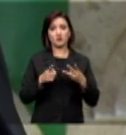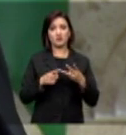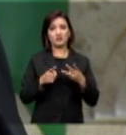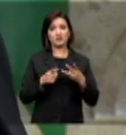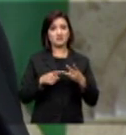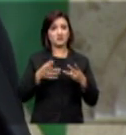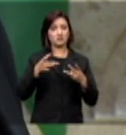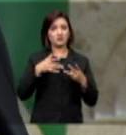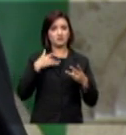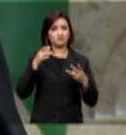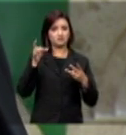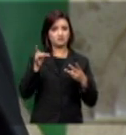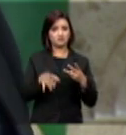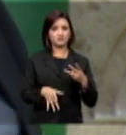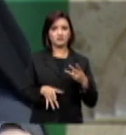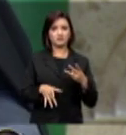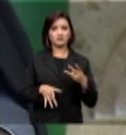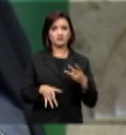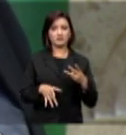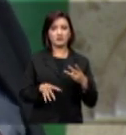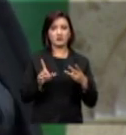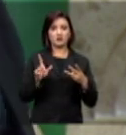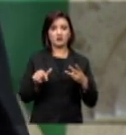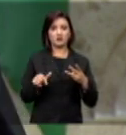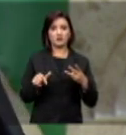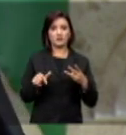dispositivo impugnado